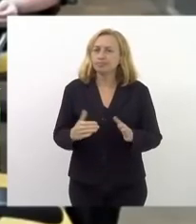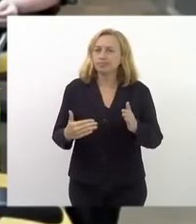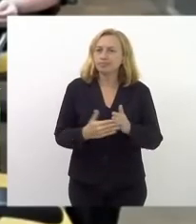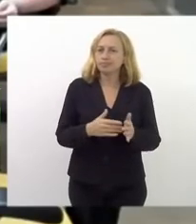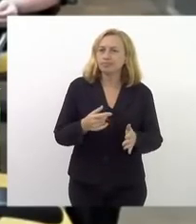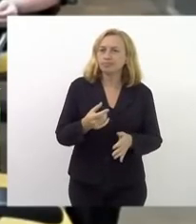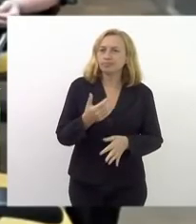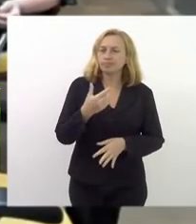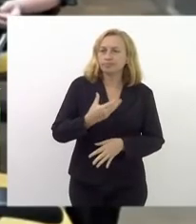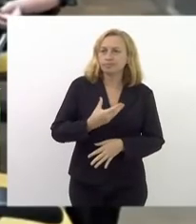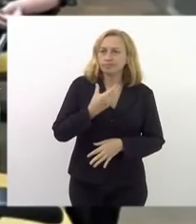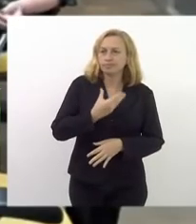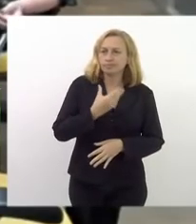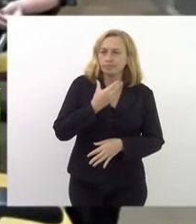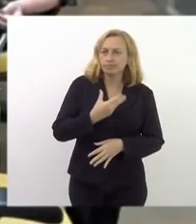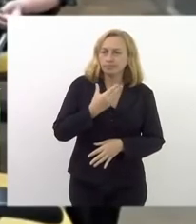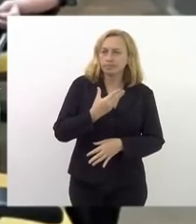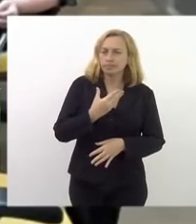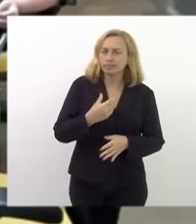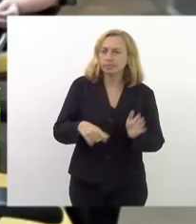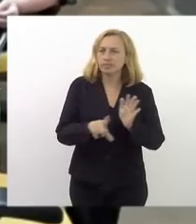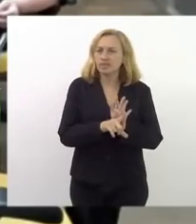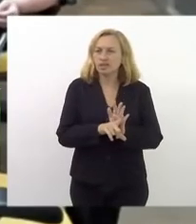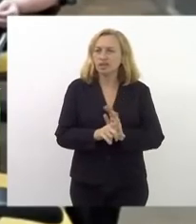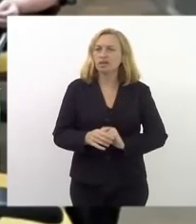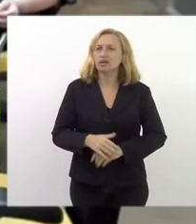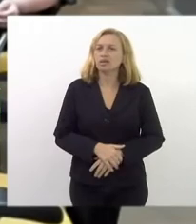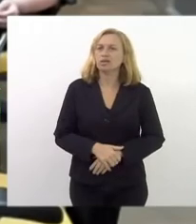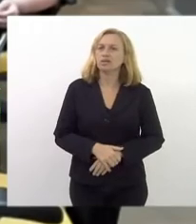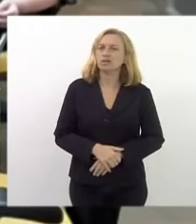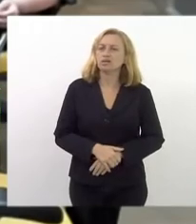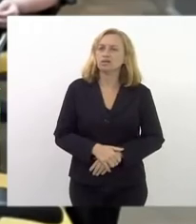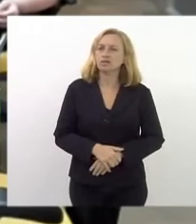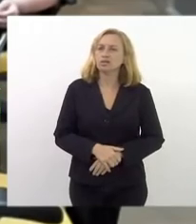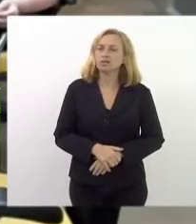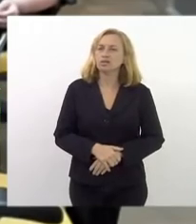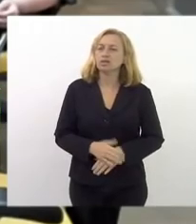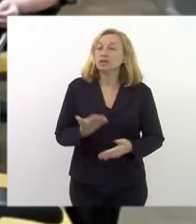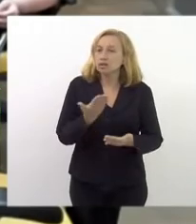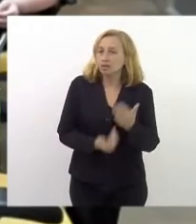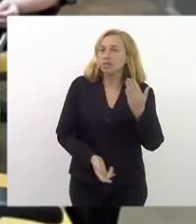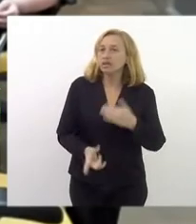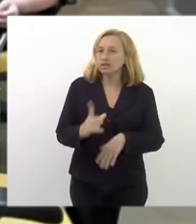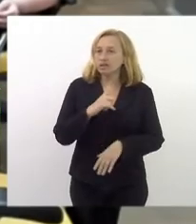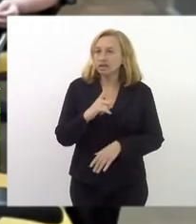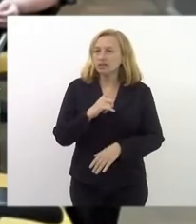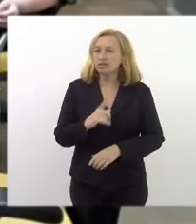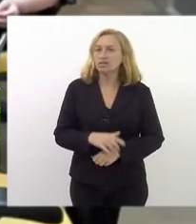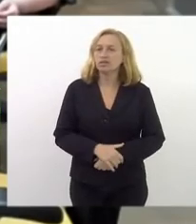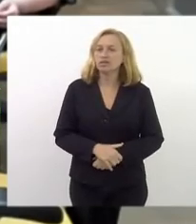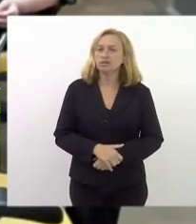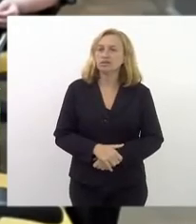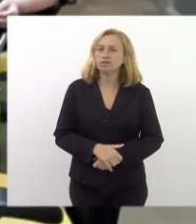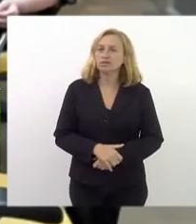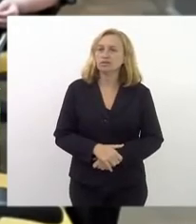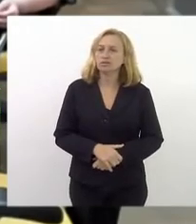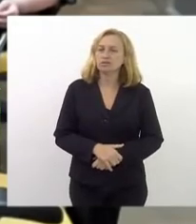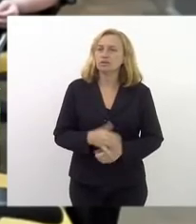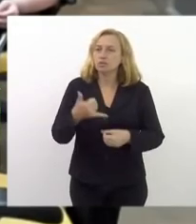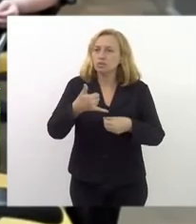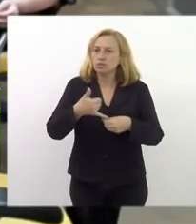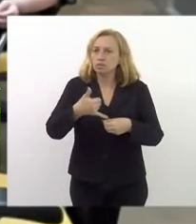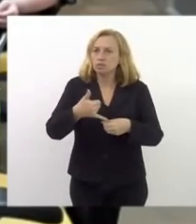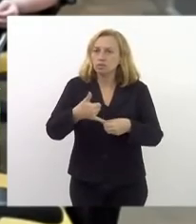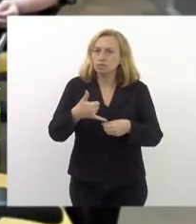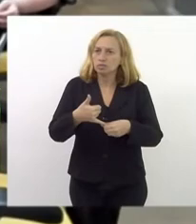dezembro a lei do DIFAL, e isso gerou uma perda. Os combustíveis,